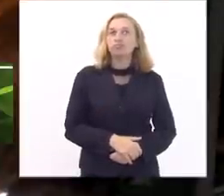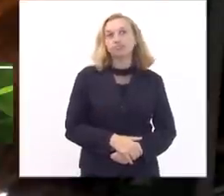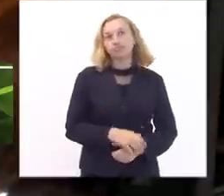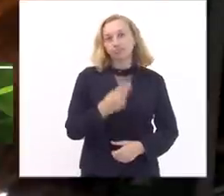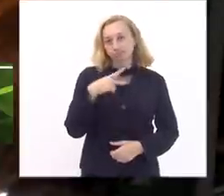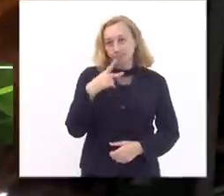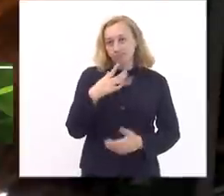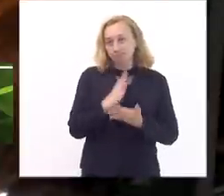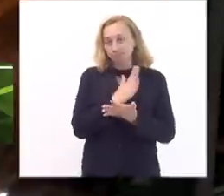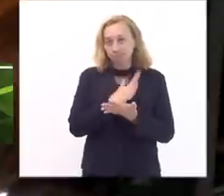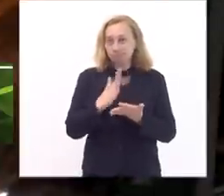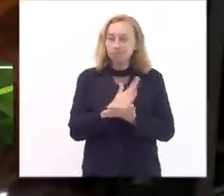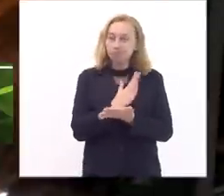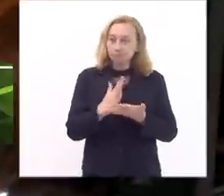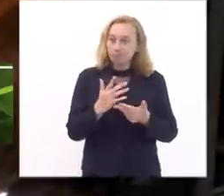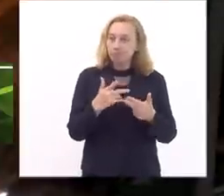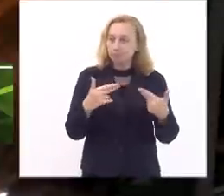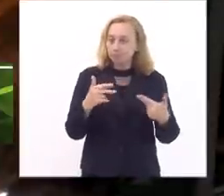ponderações.